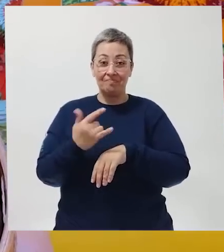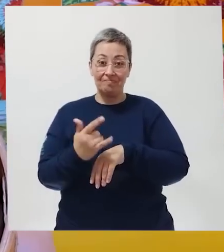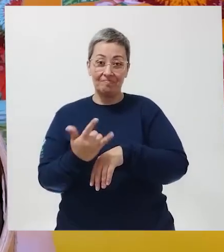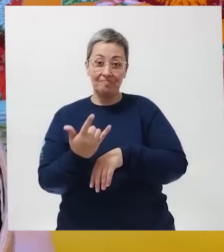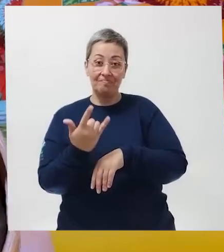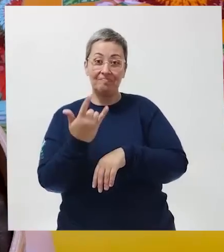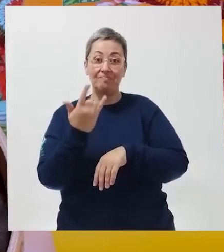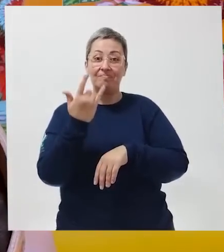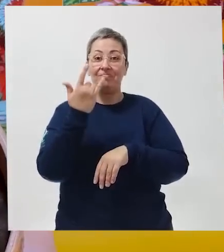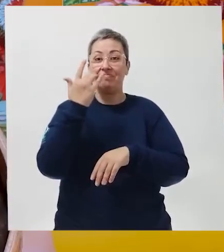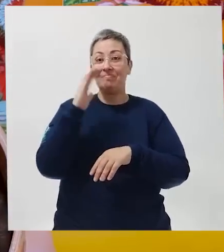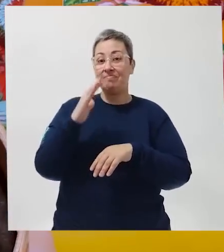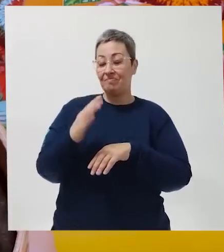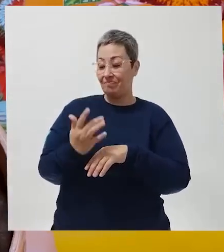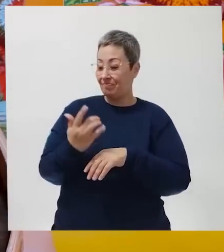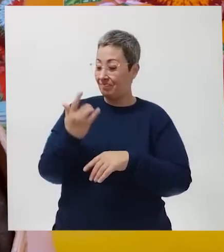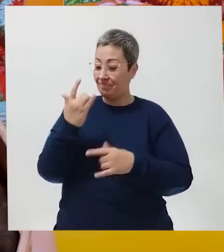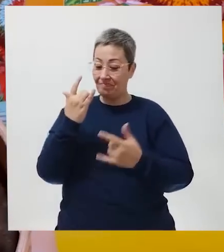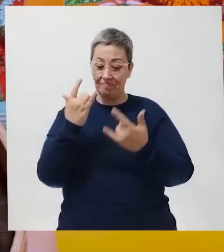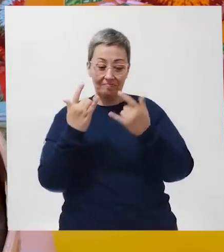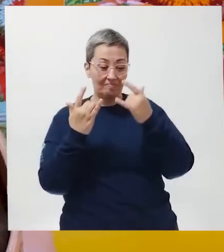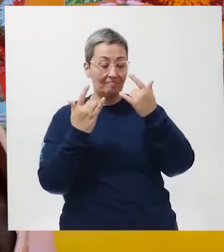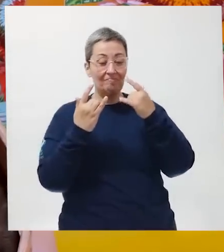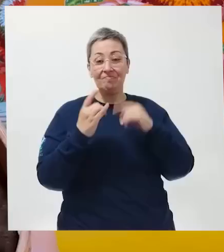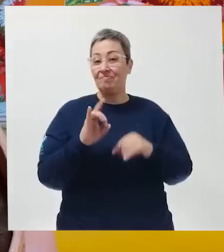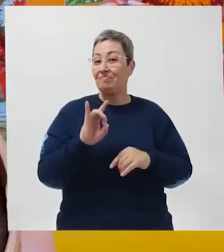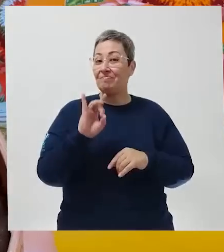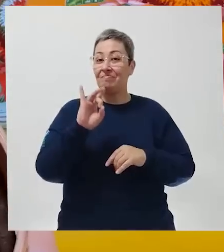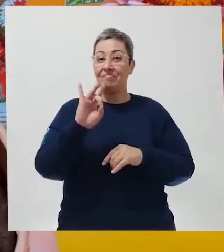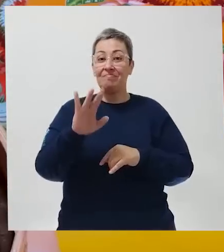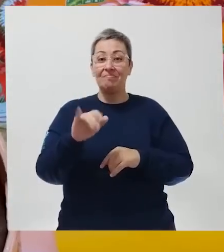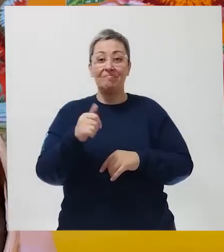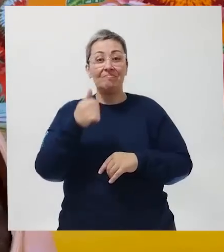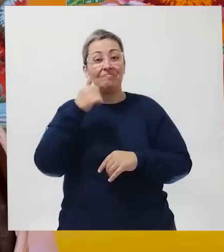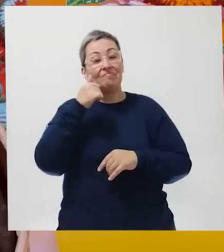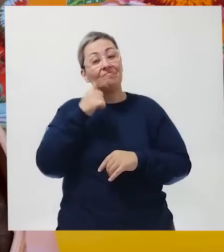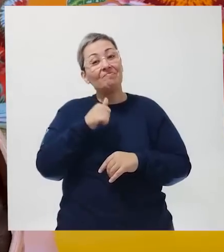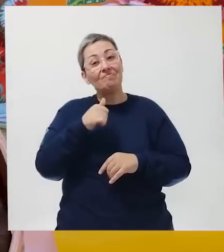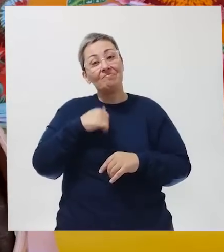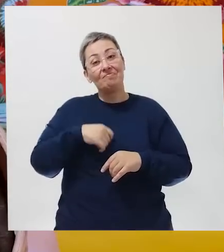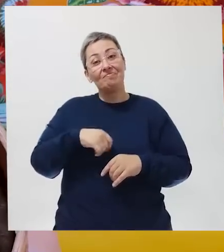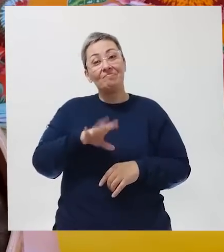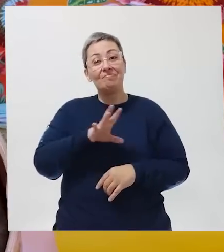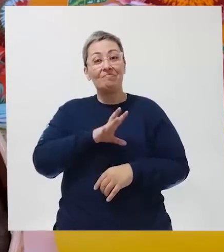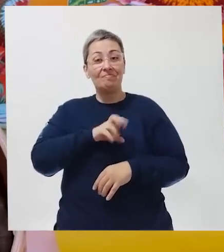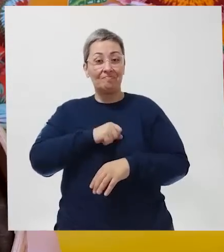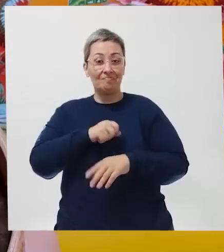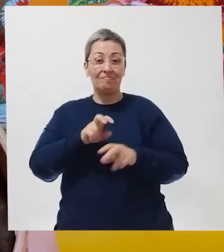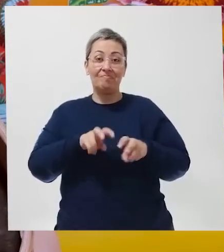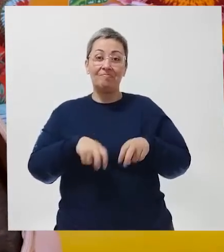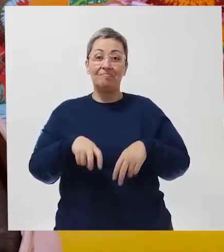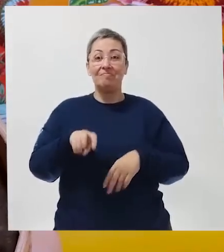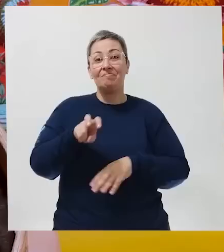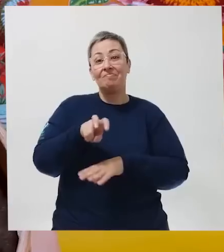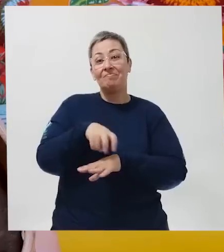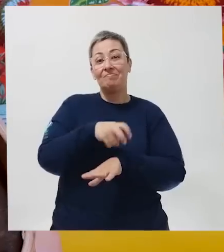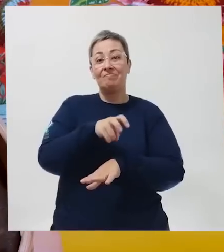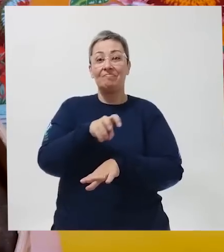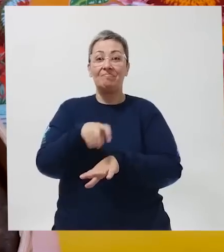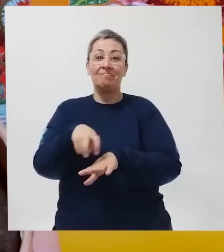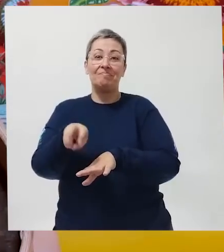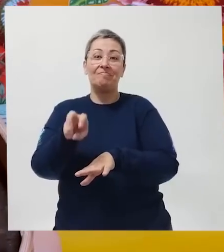ladrilhar com pedrinhas de brilhantes para